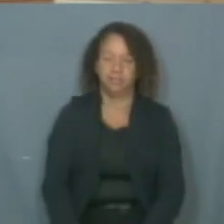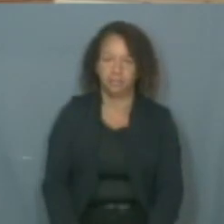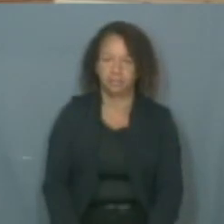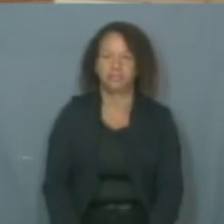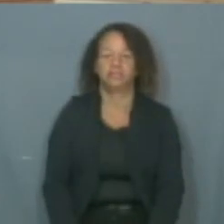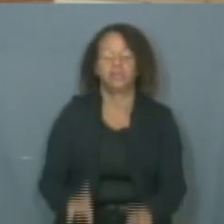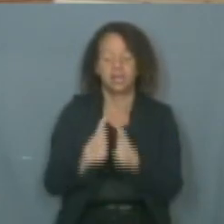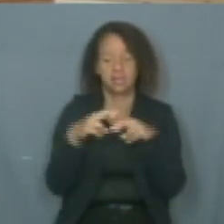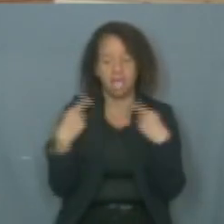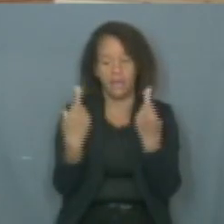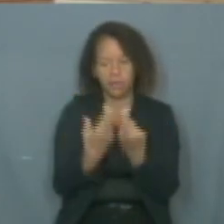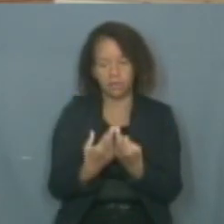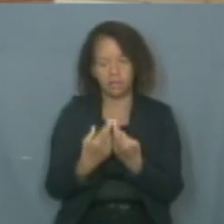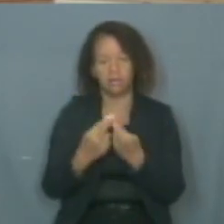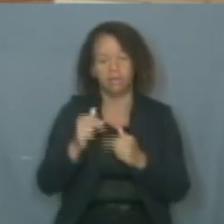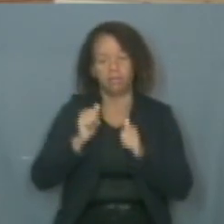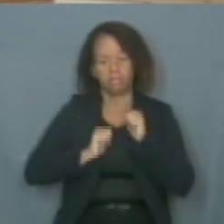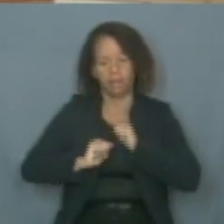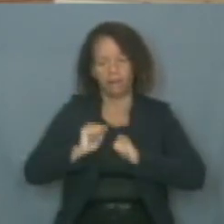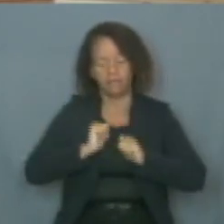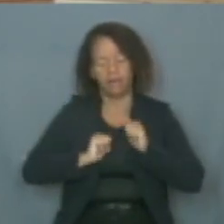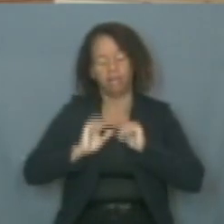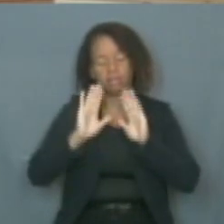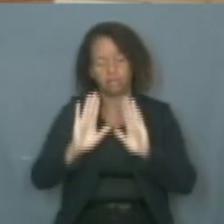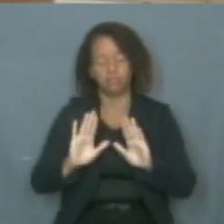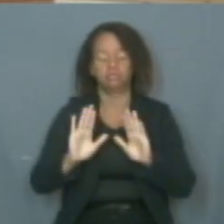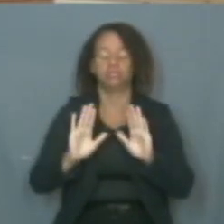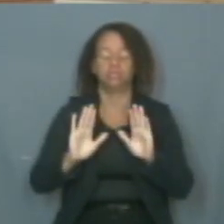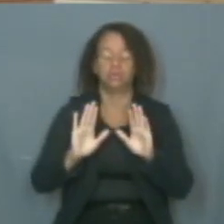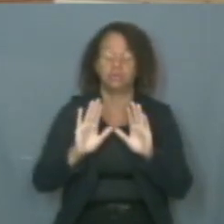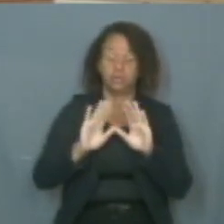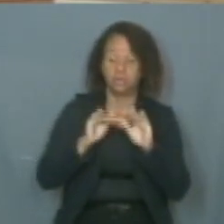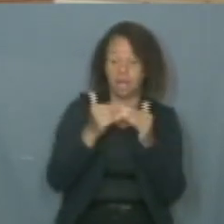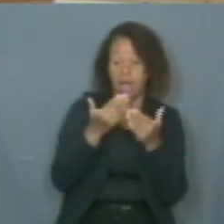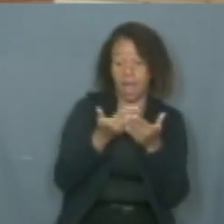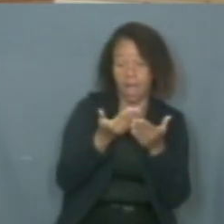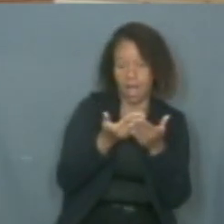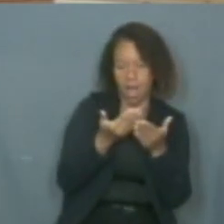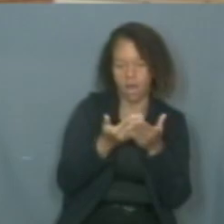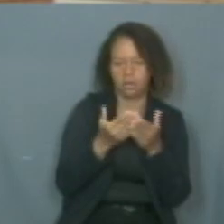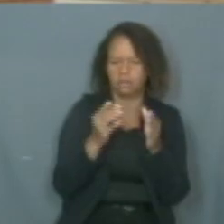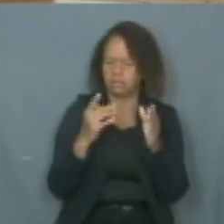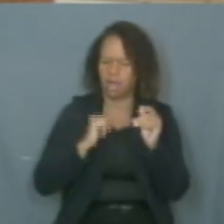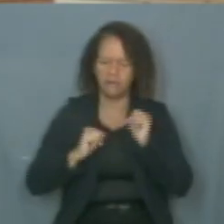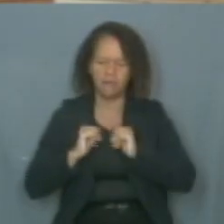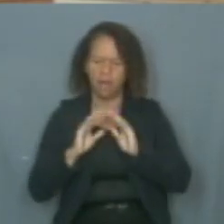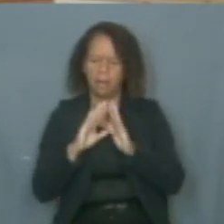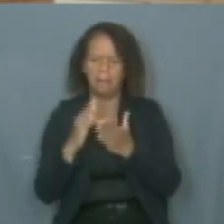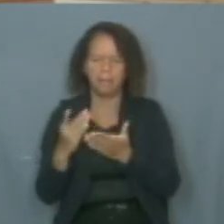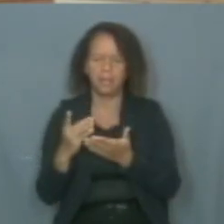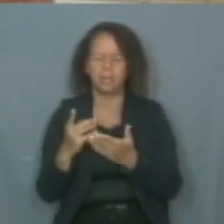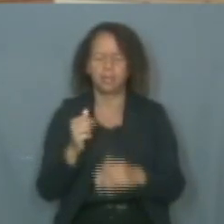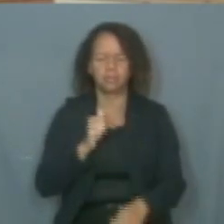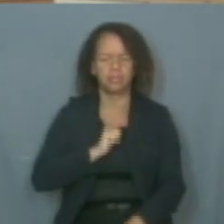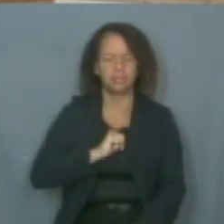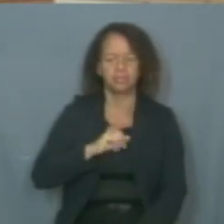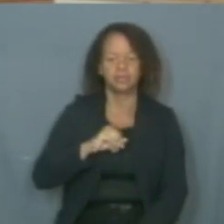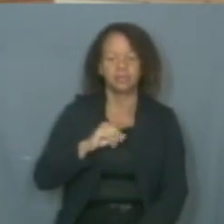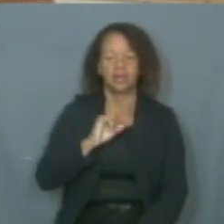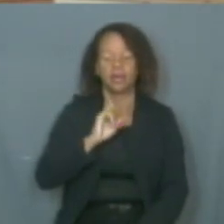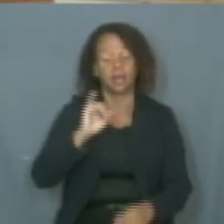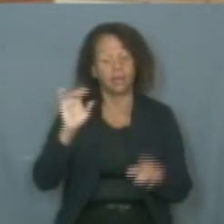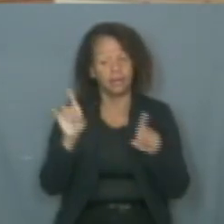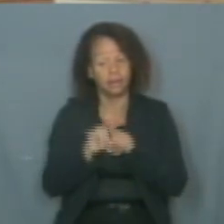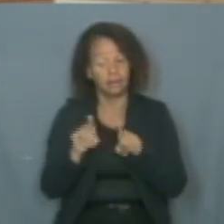se reunirem no intervalo da aula para poder ter um intervalo bíblico ou qualquer outro